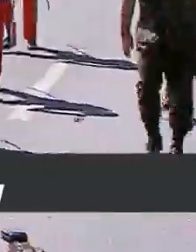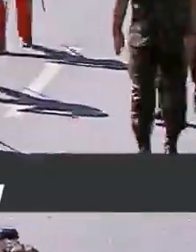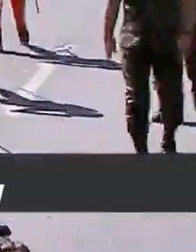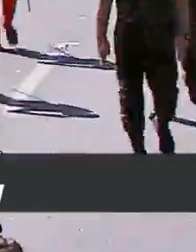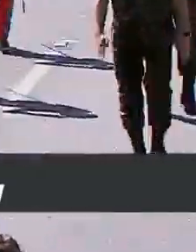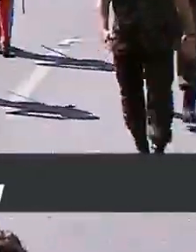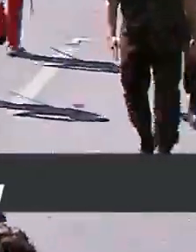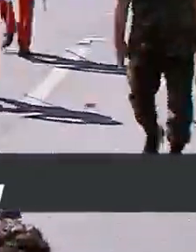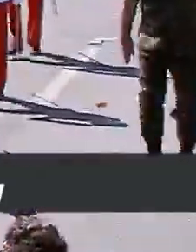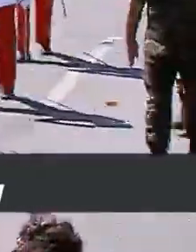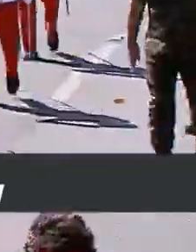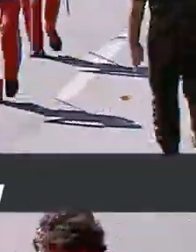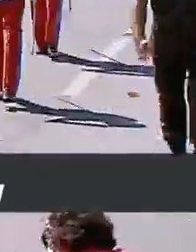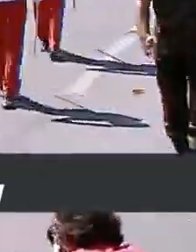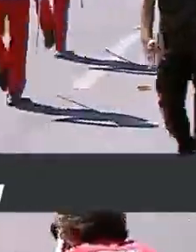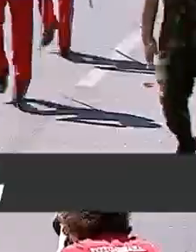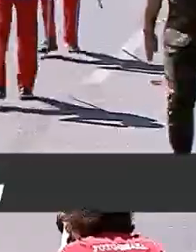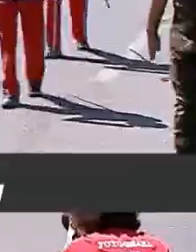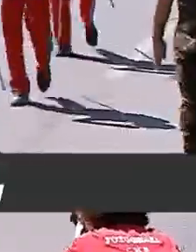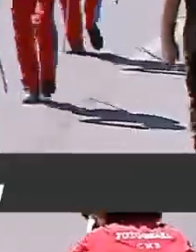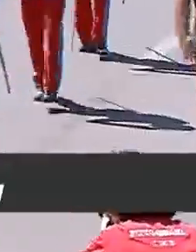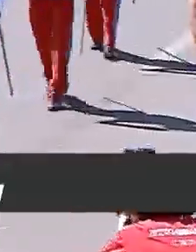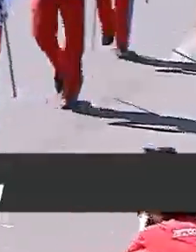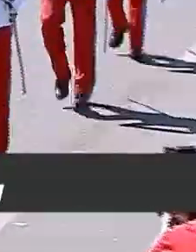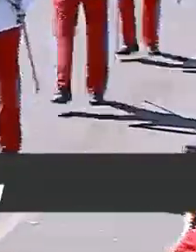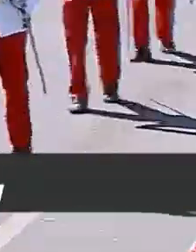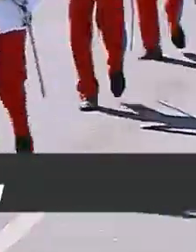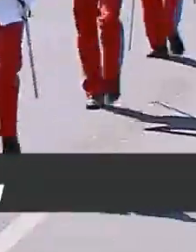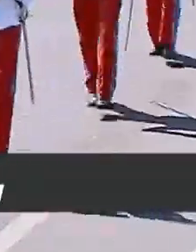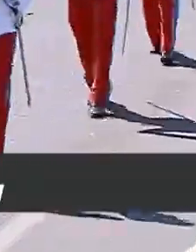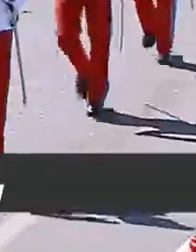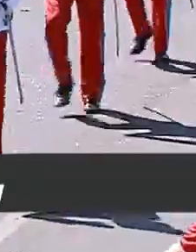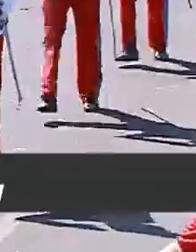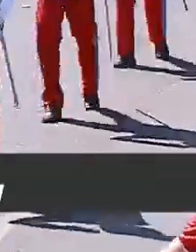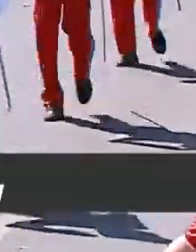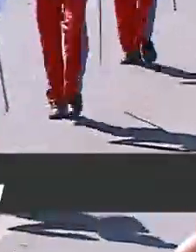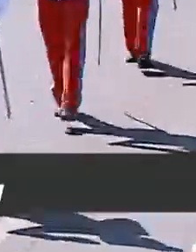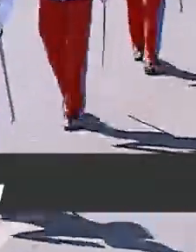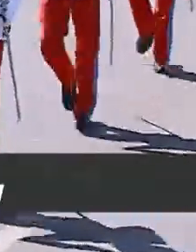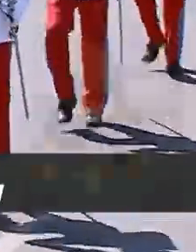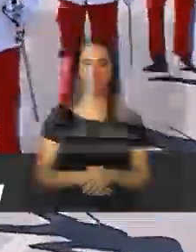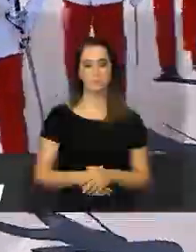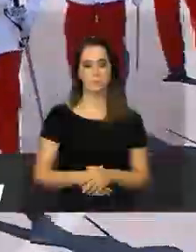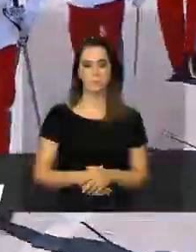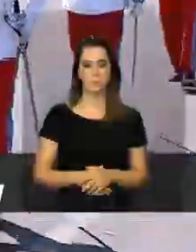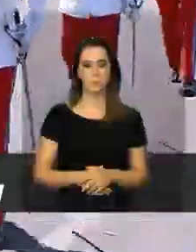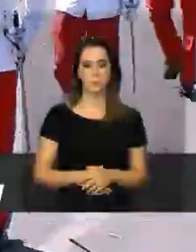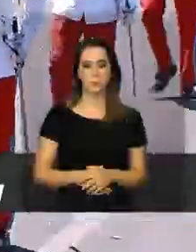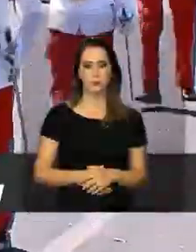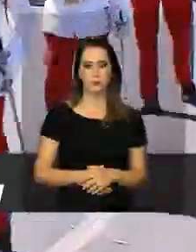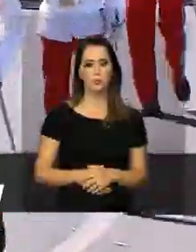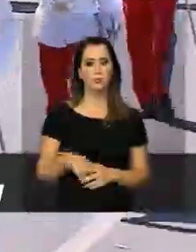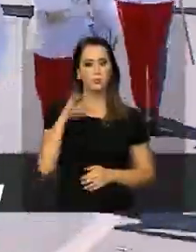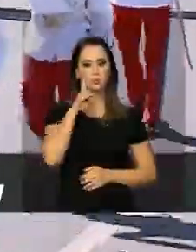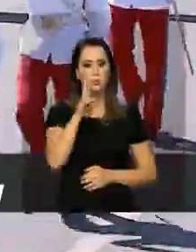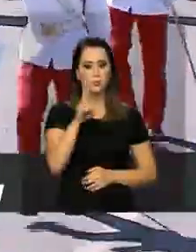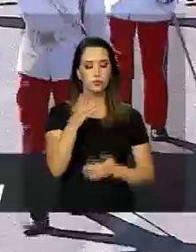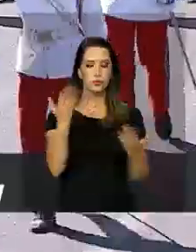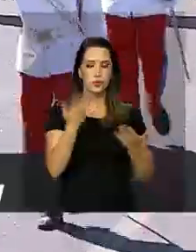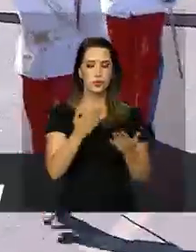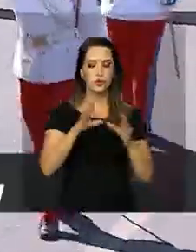na frente agora. Coronel, comandado pelo Coronel Lucas Caetano Filho, vem hoje